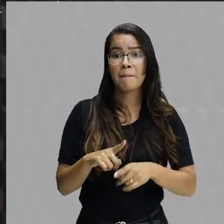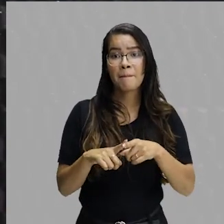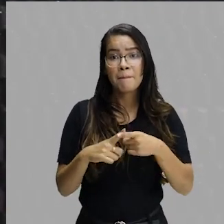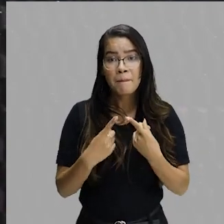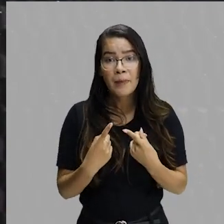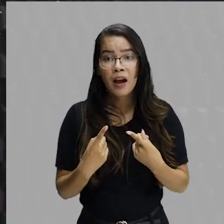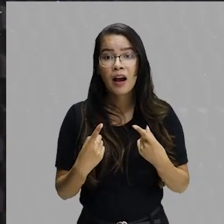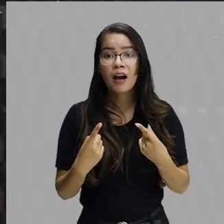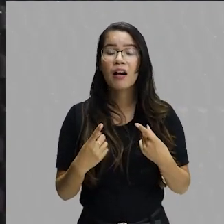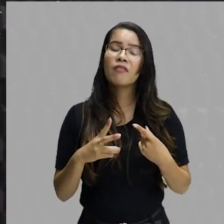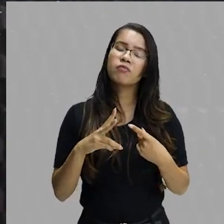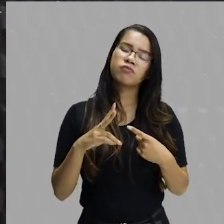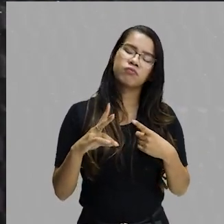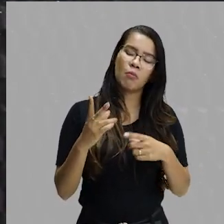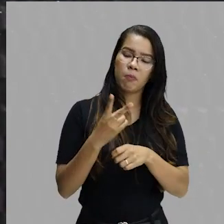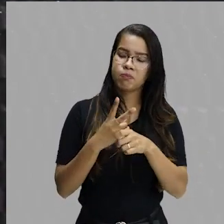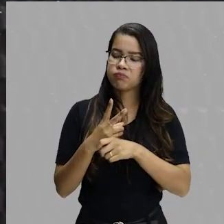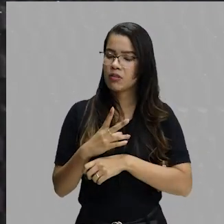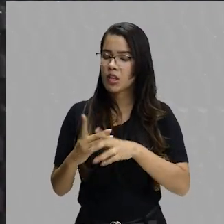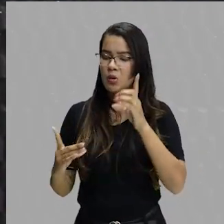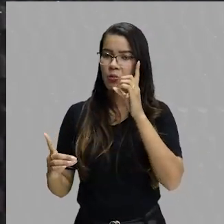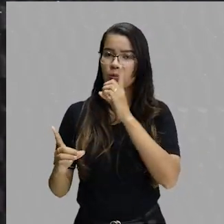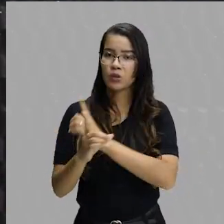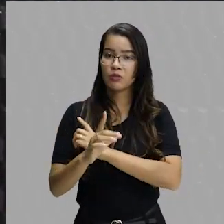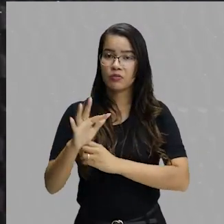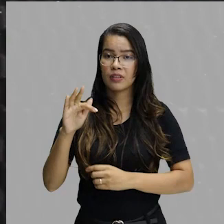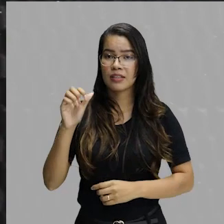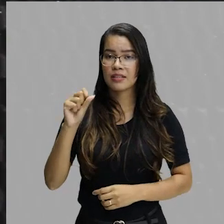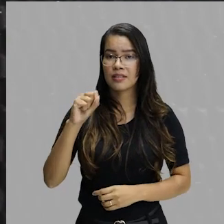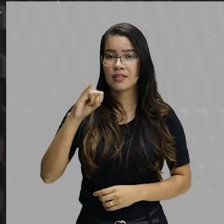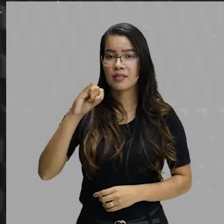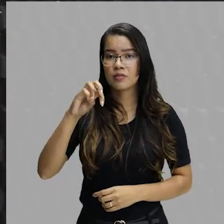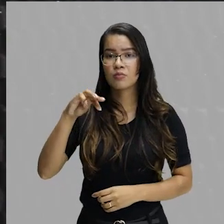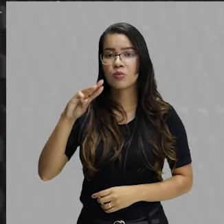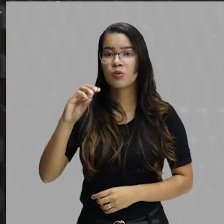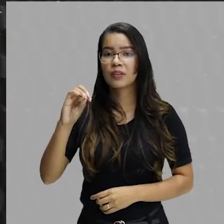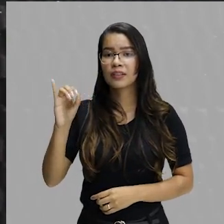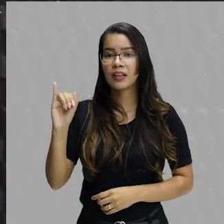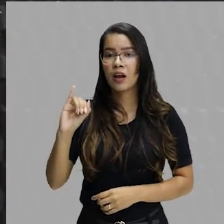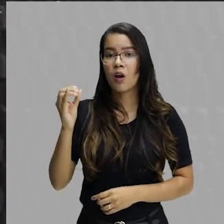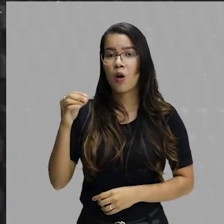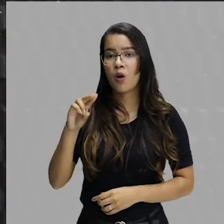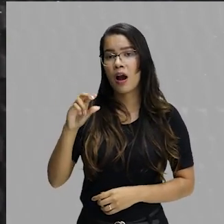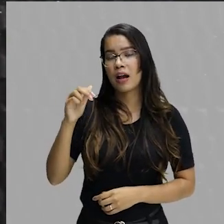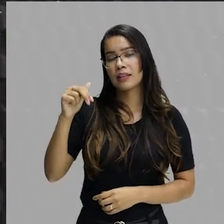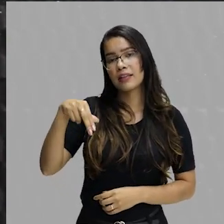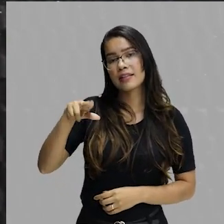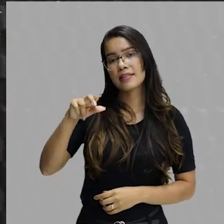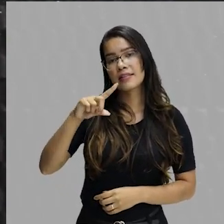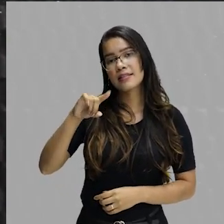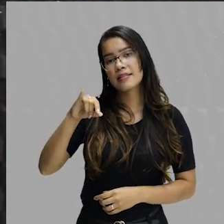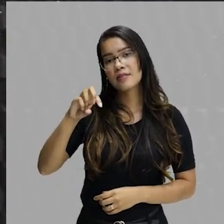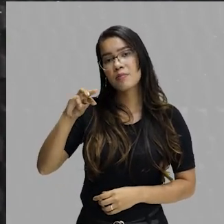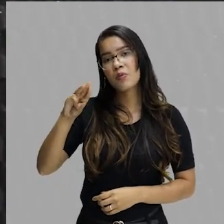fascismo italiano e no nazismo alemão a saída para todas essas problemáticas.